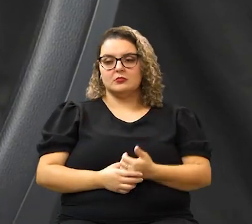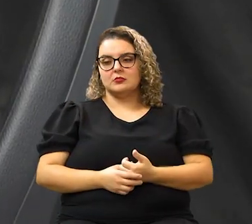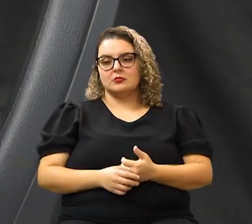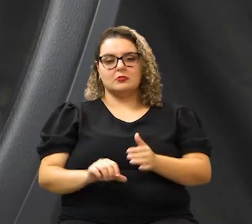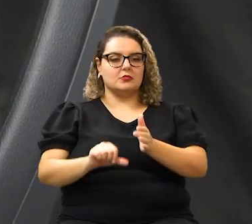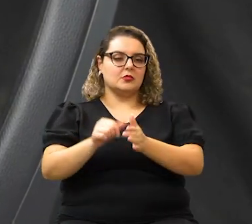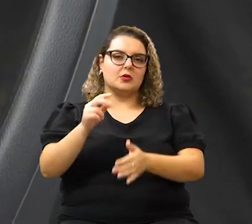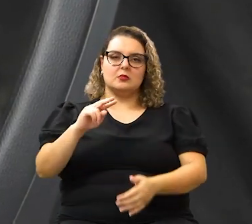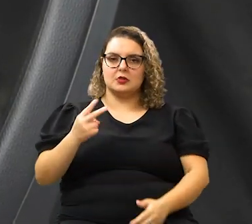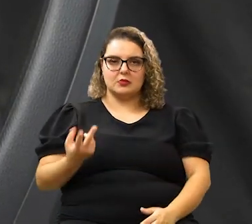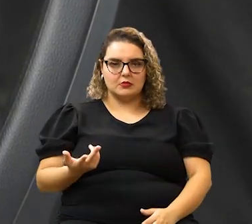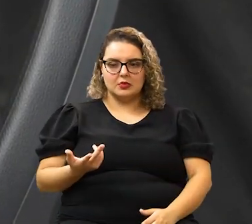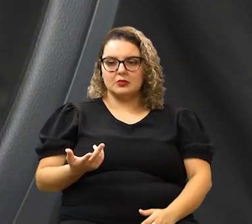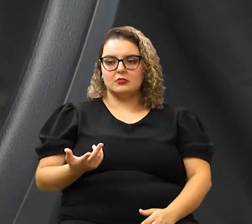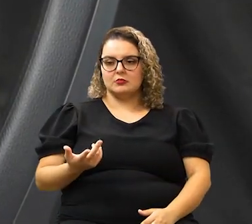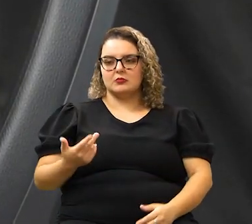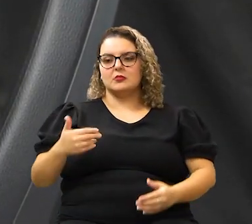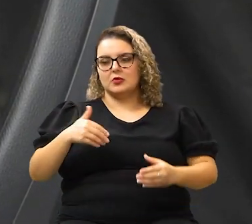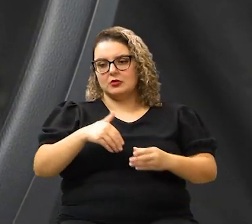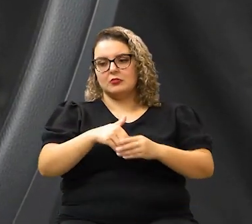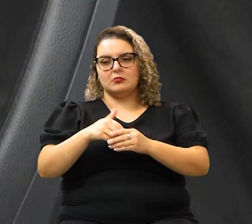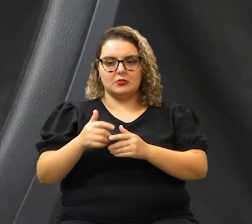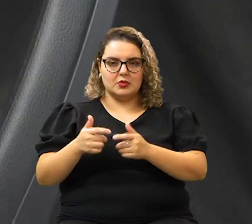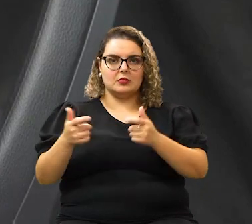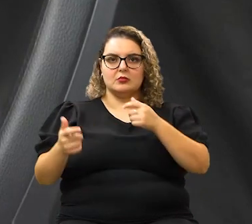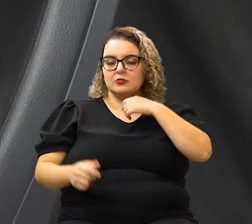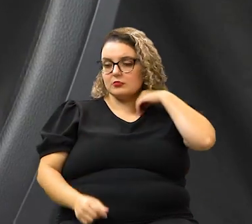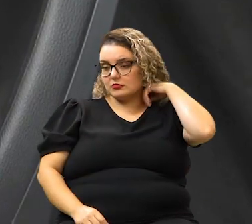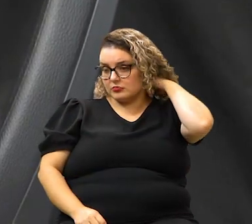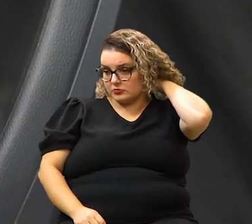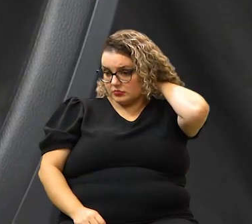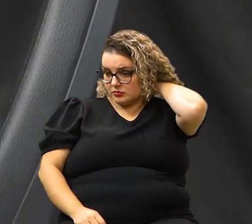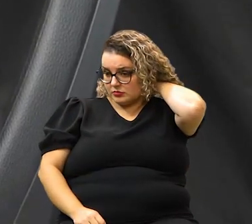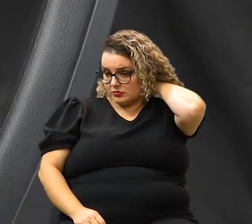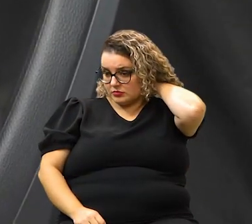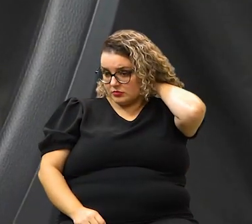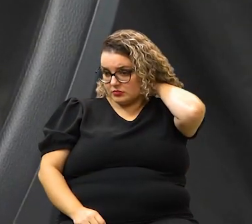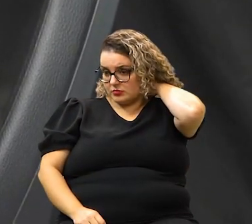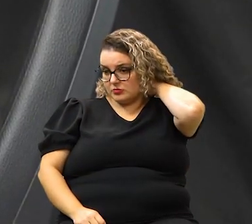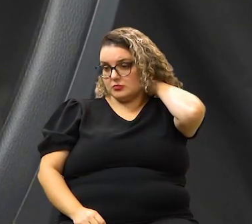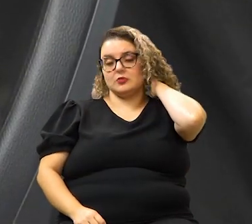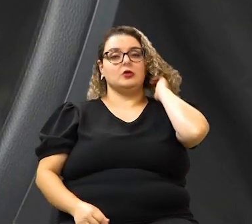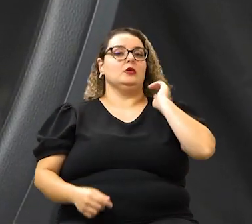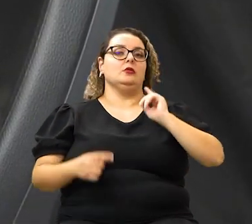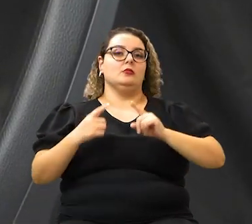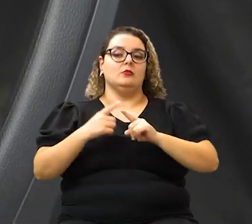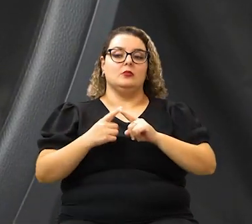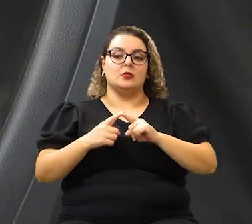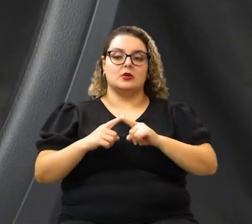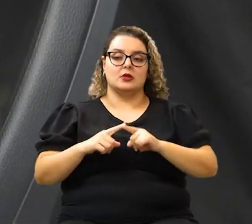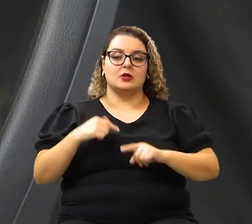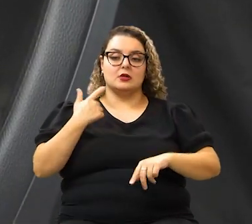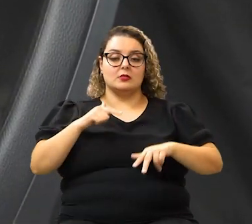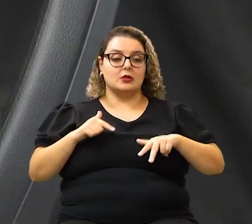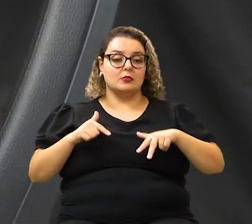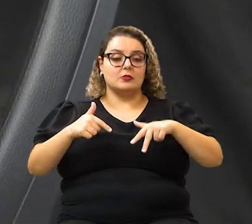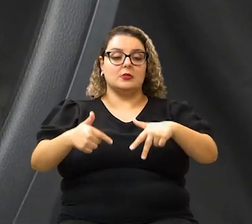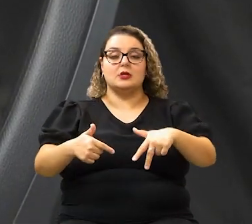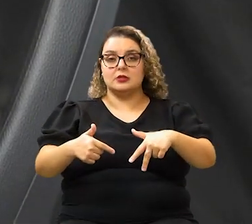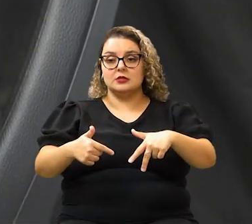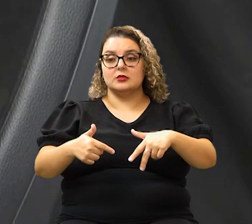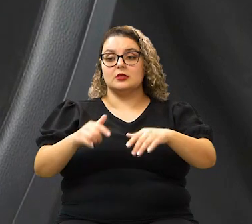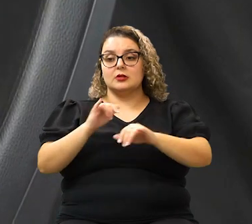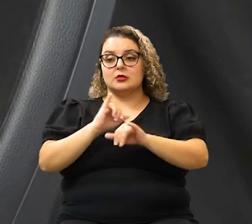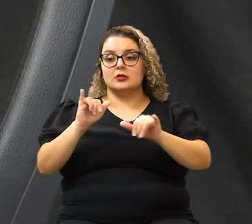votação alta perto do que é, né? Sim. Porque a gente tinha muita militância, né? Foi uma campanha feita muito de casa em